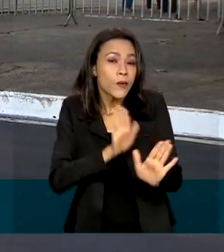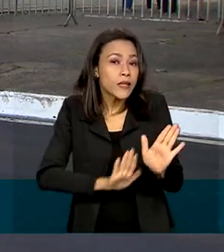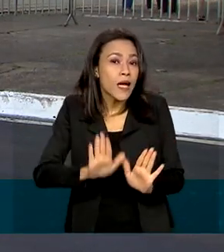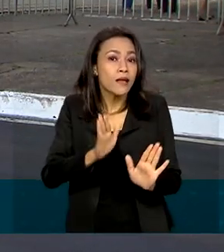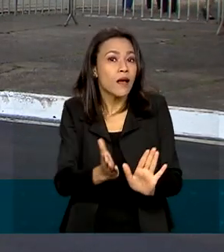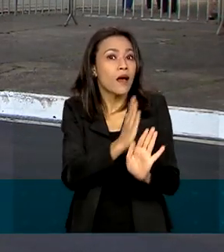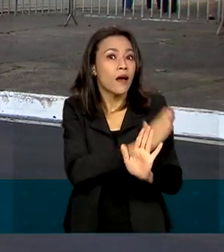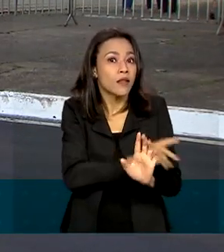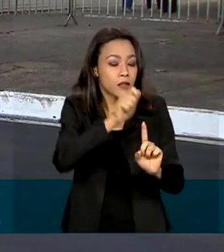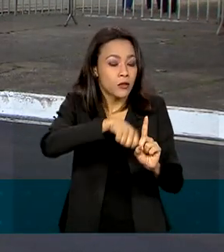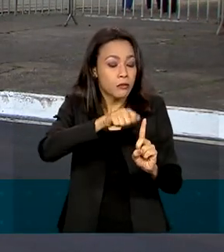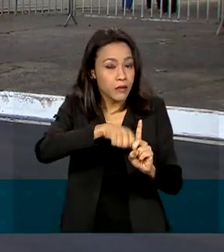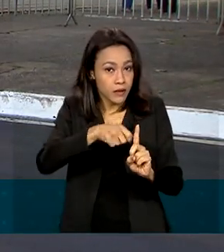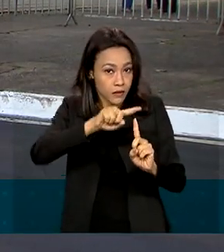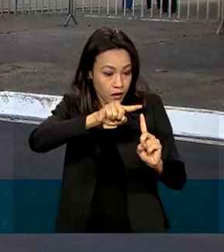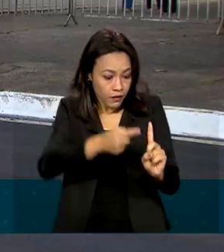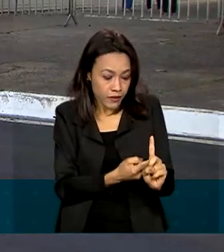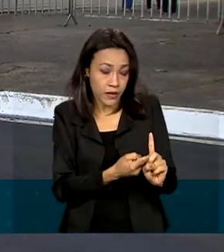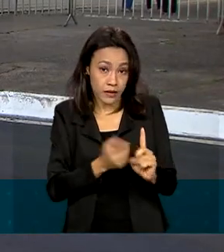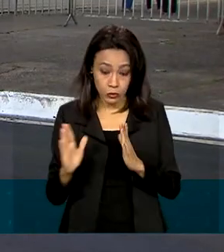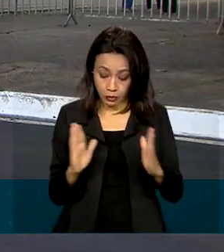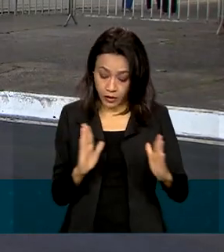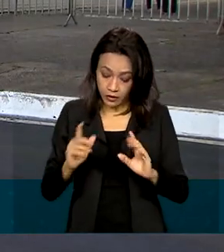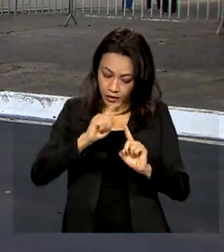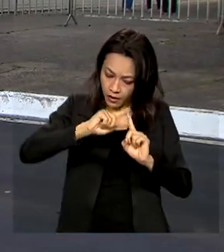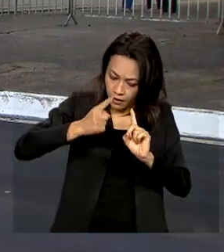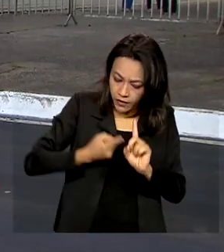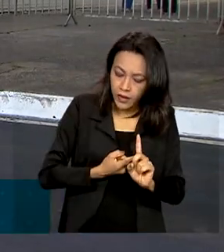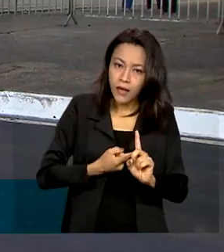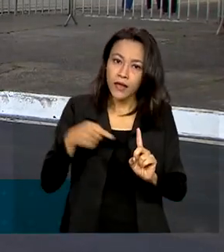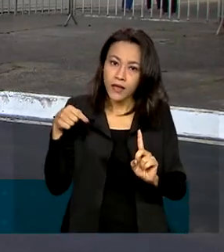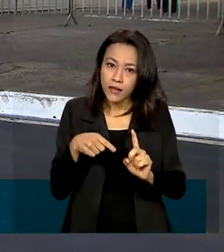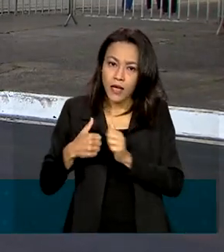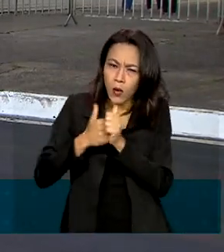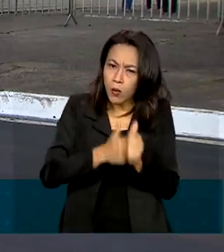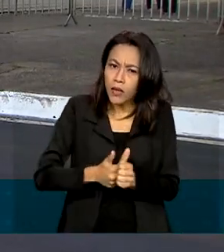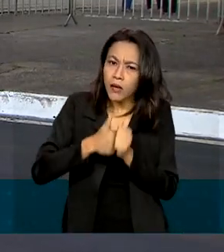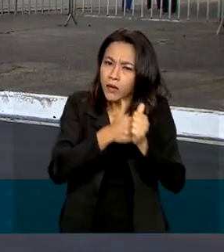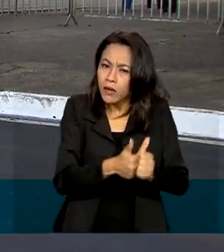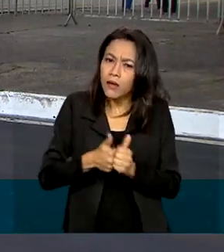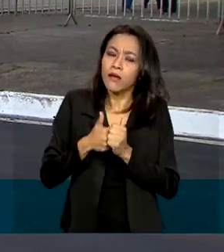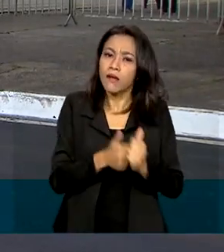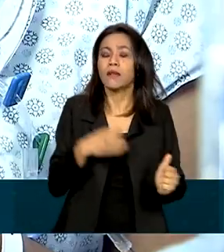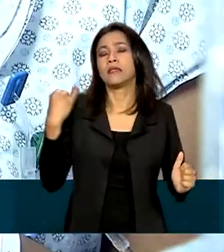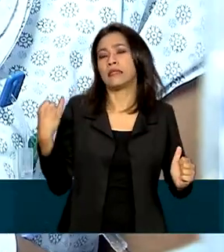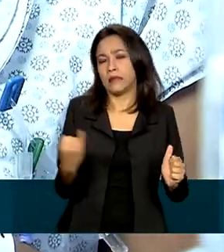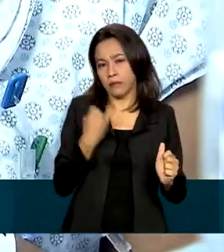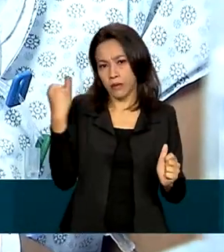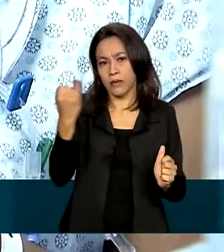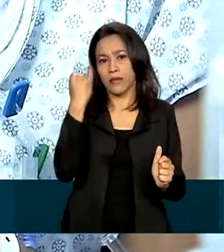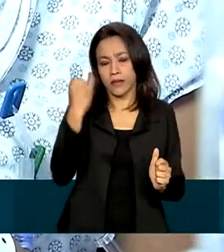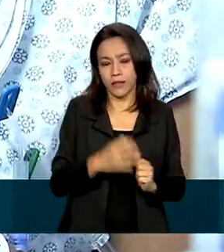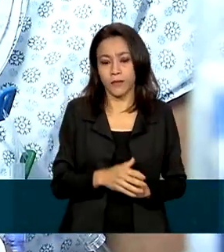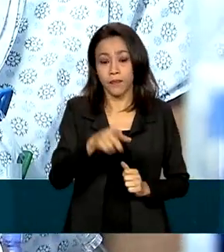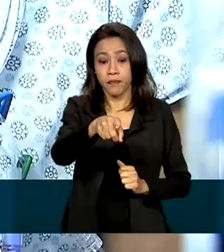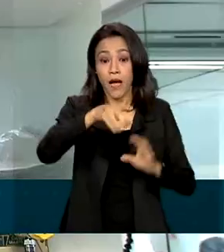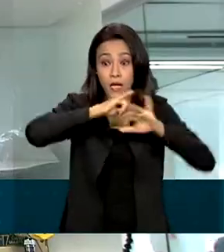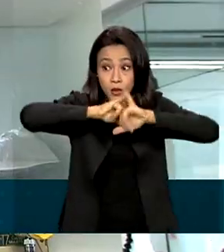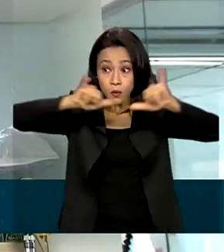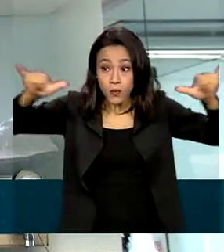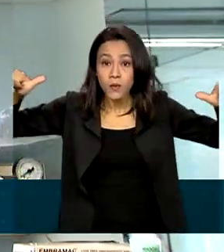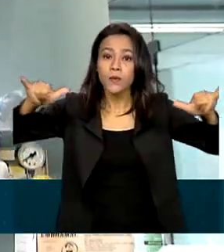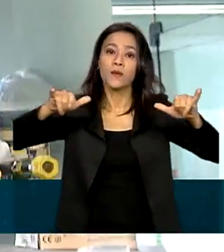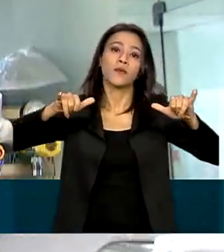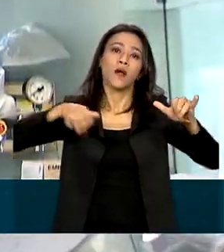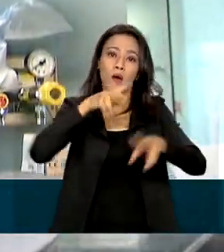planejamento familiar adequado. Durante a gravidez, o acompanhamento pré-natal também é muito importante. Para alertar a população sobre o